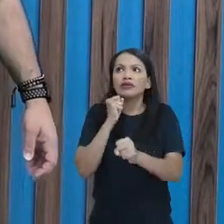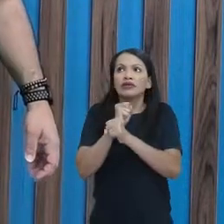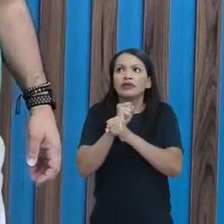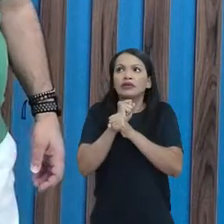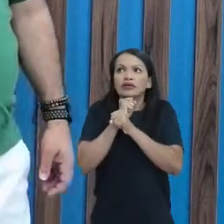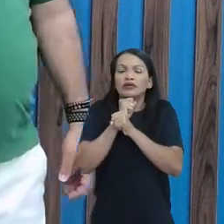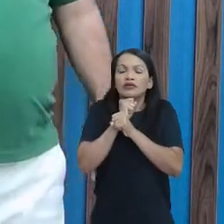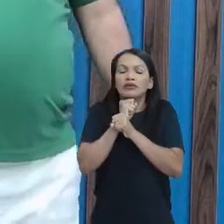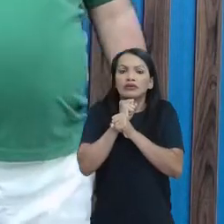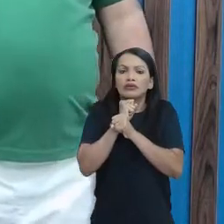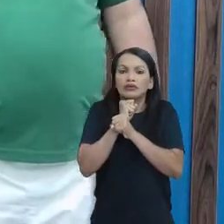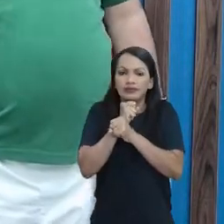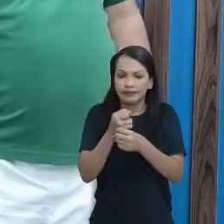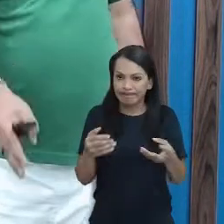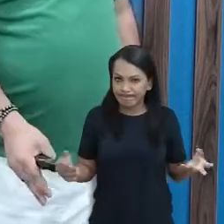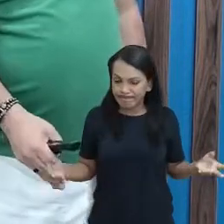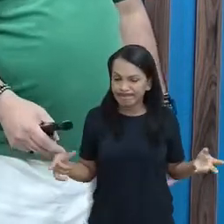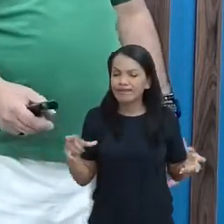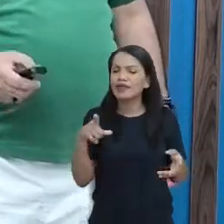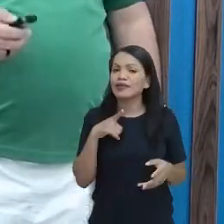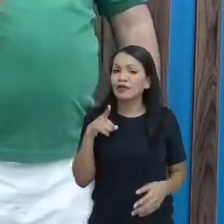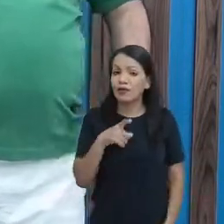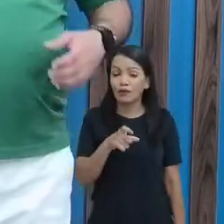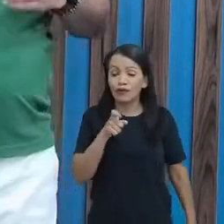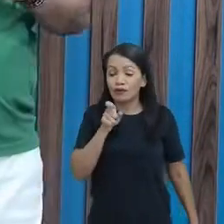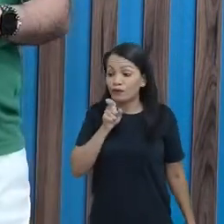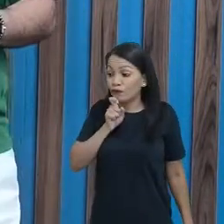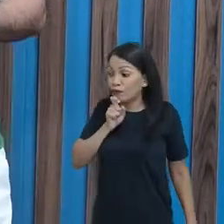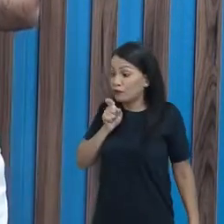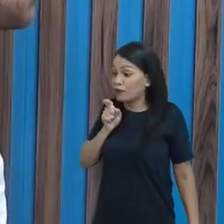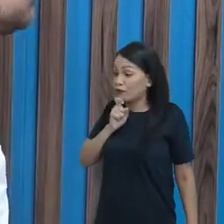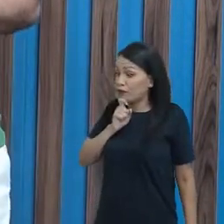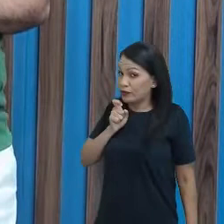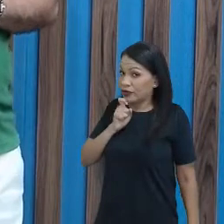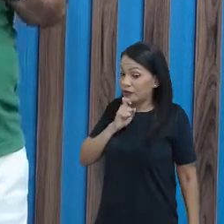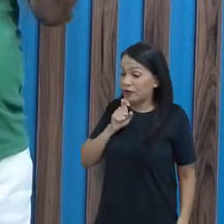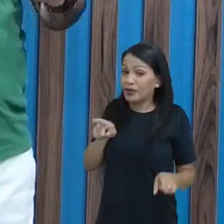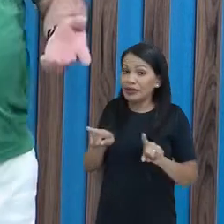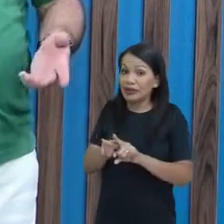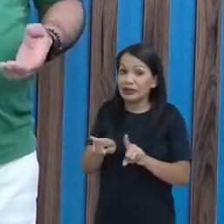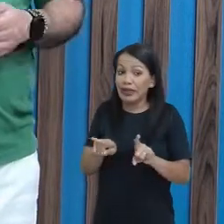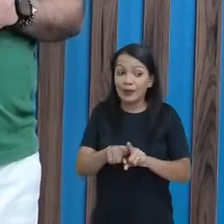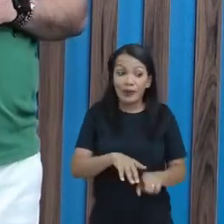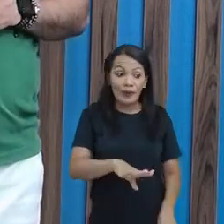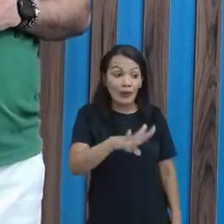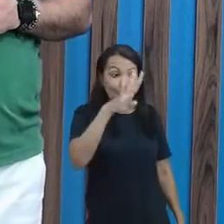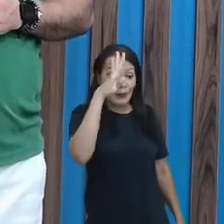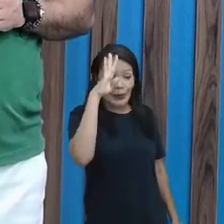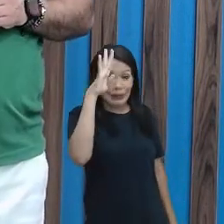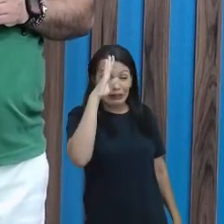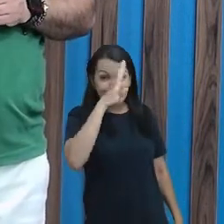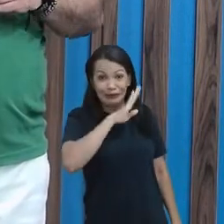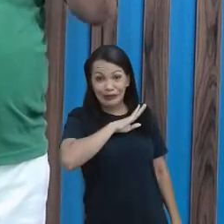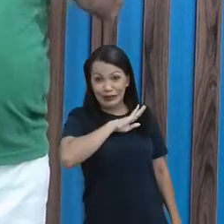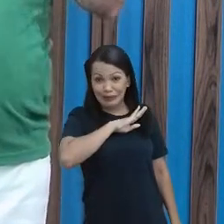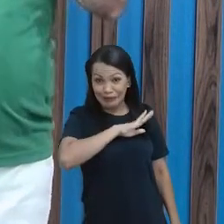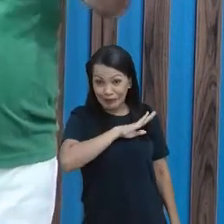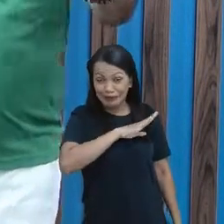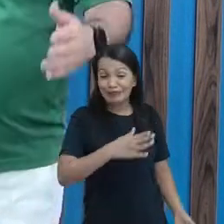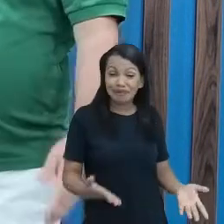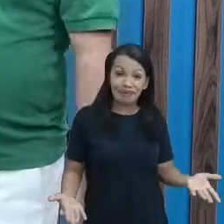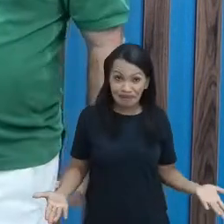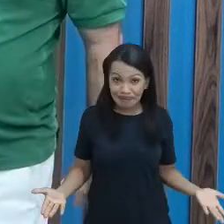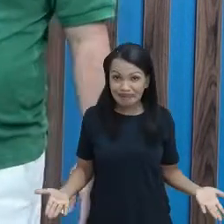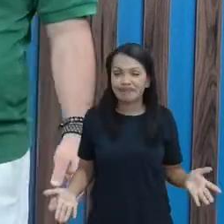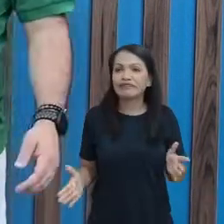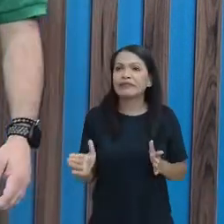frio e o exército inimigo. Né? Então isso foi uma questão muito importante desse período.